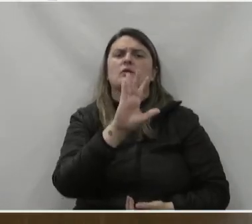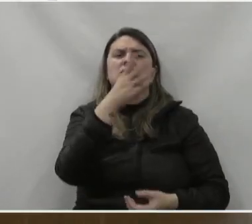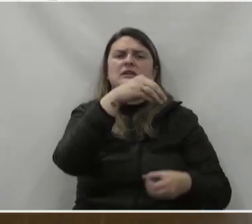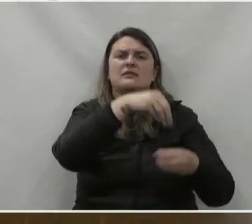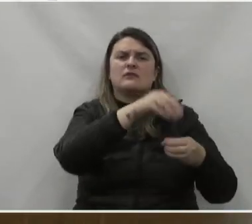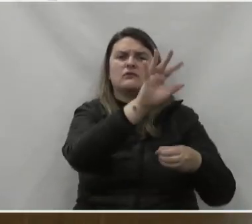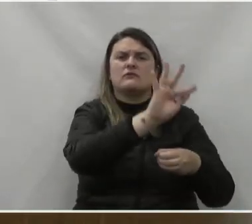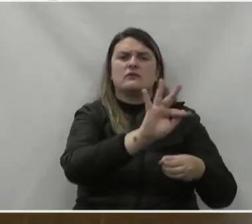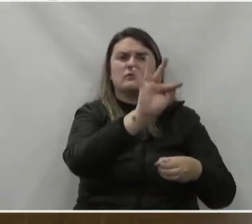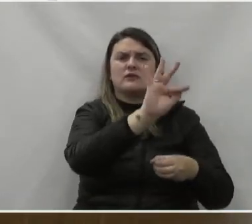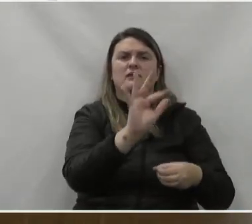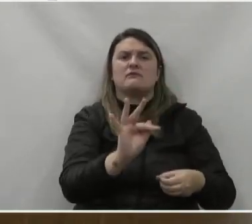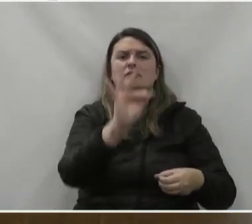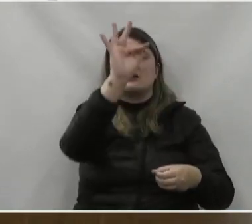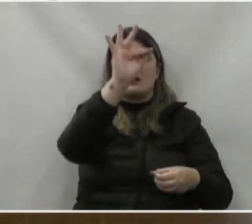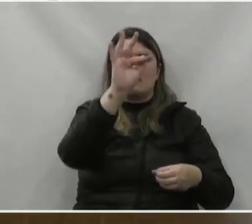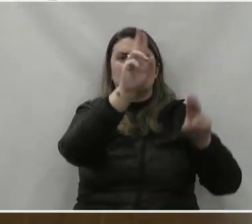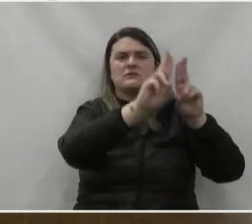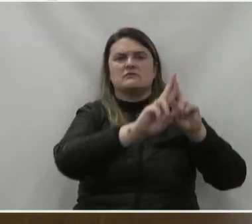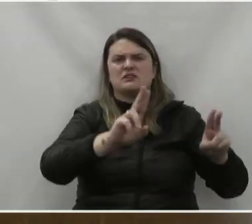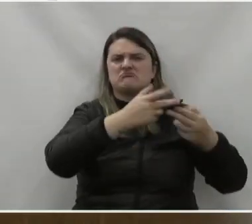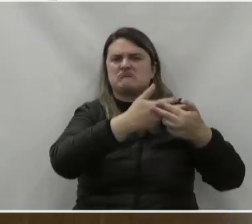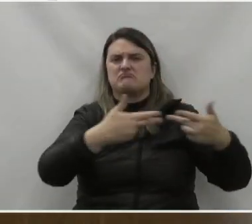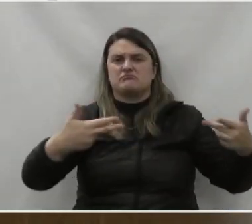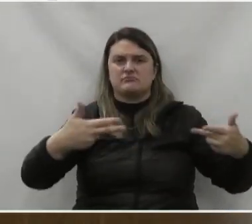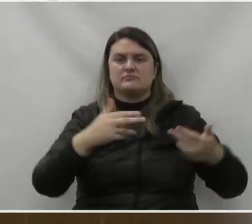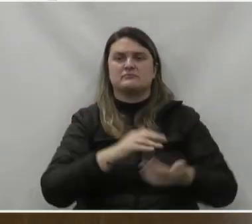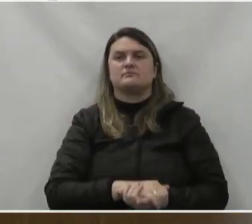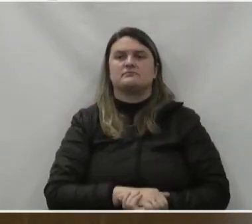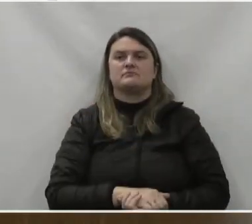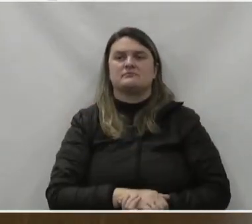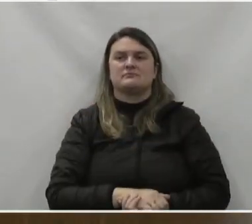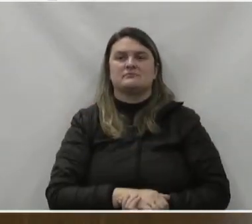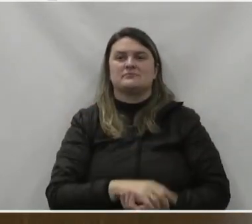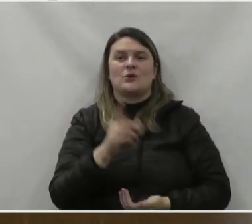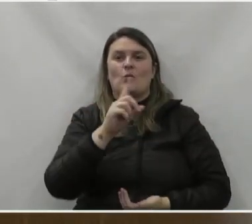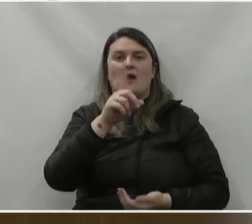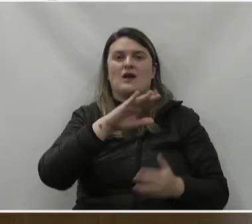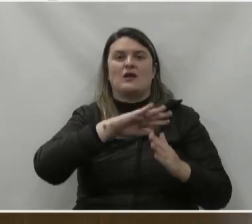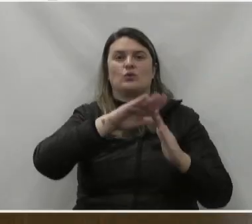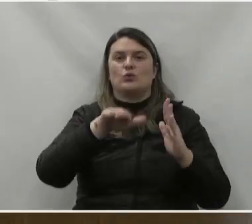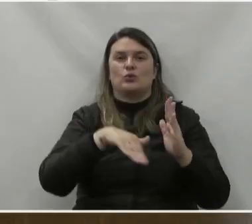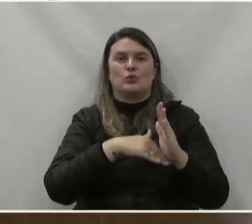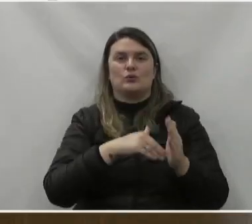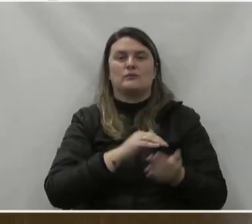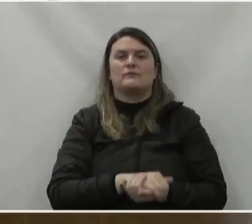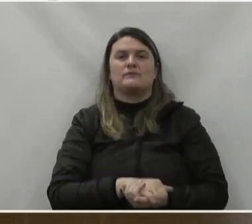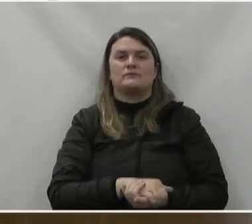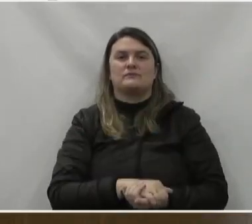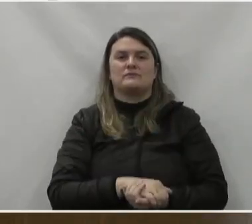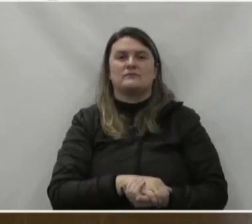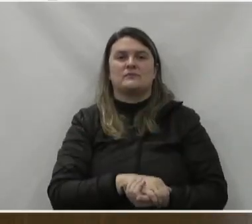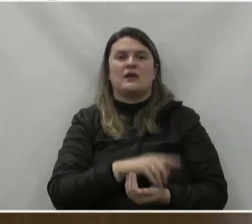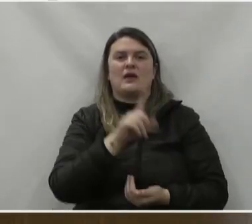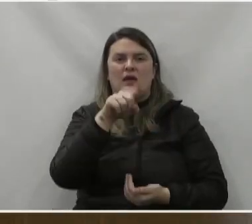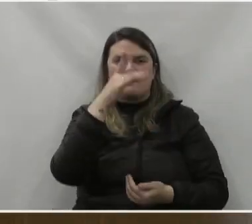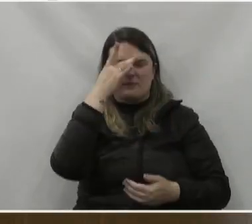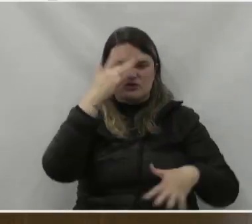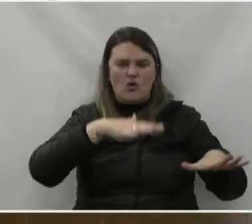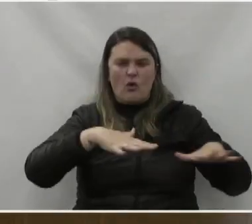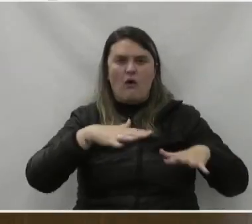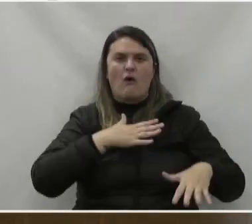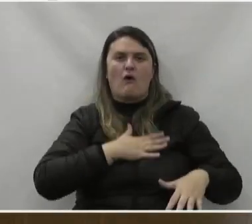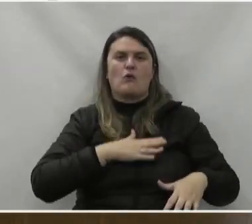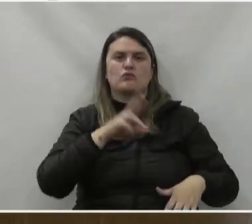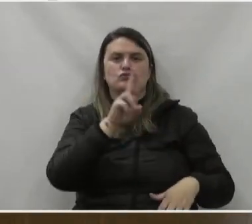faculdades federais, universidades, entre outras. Não são todos, deixar bem claro. Mas é uma galerinha do fervo, né? Que fica